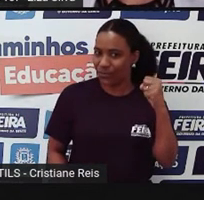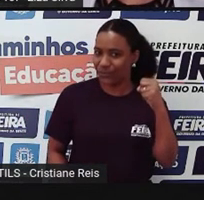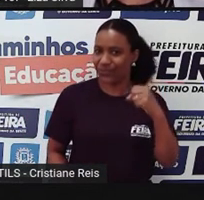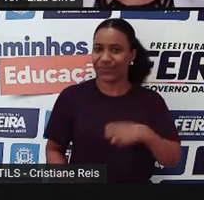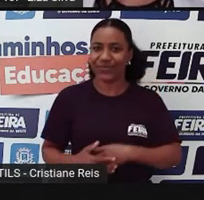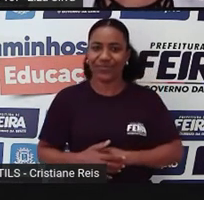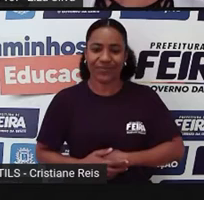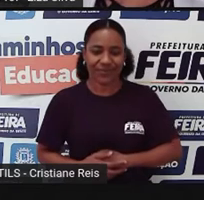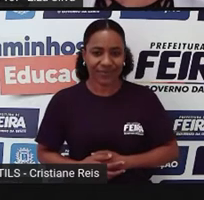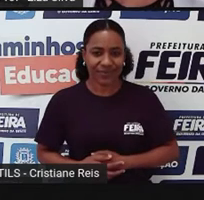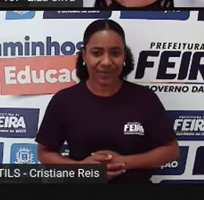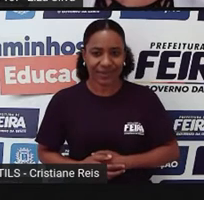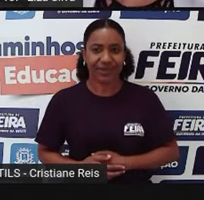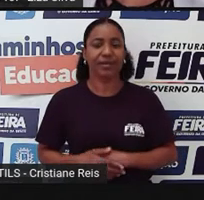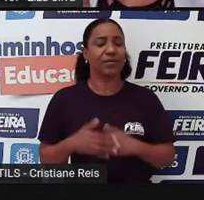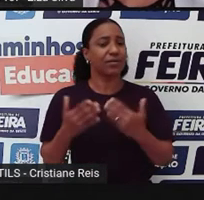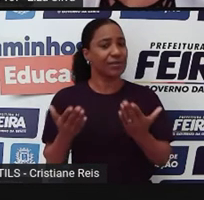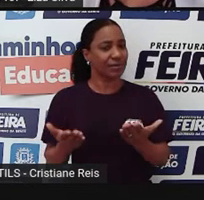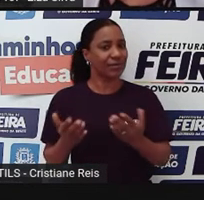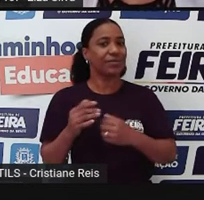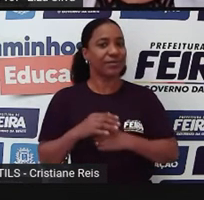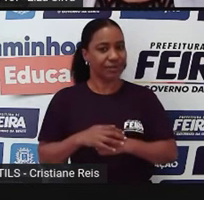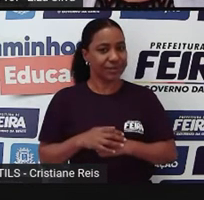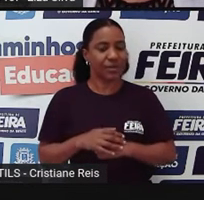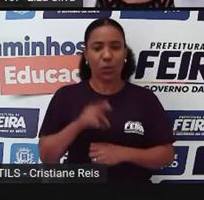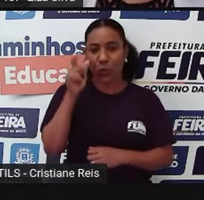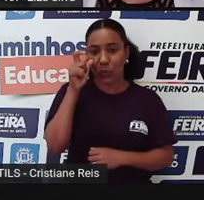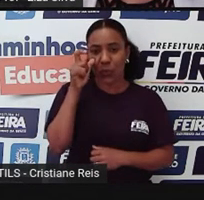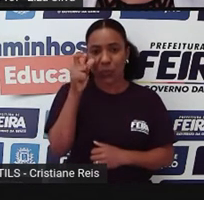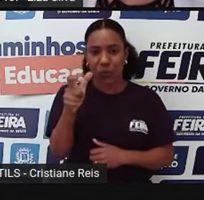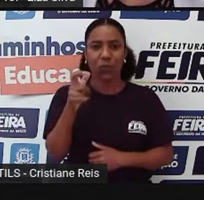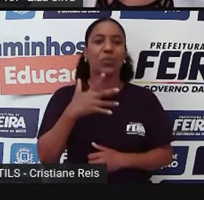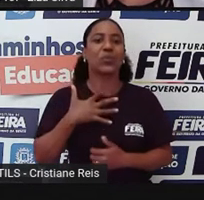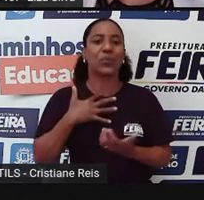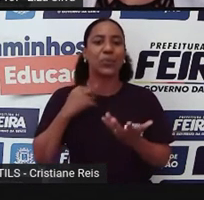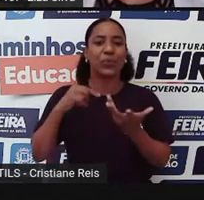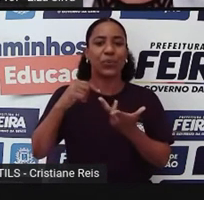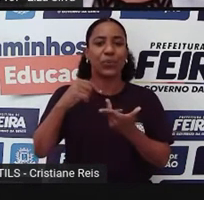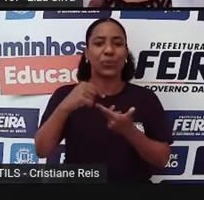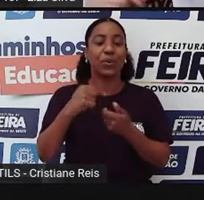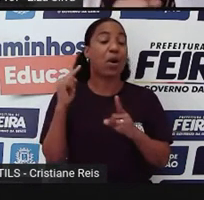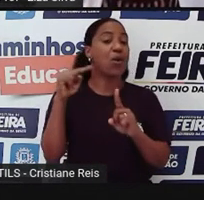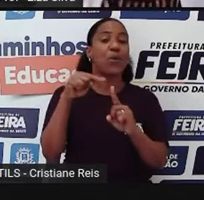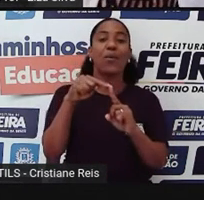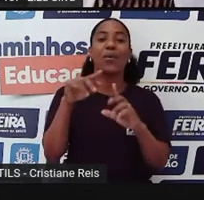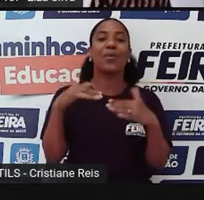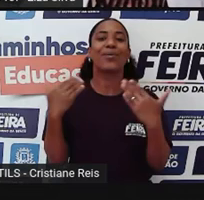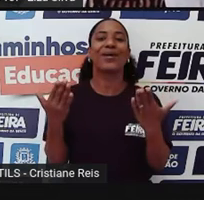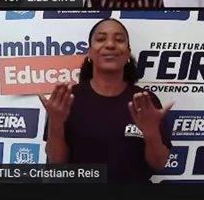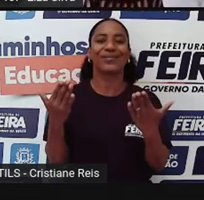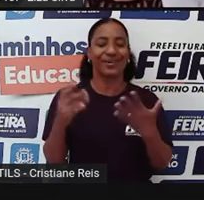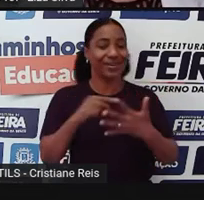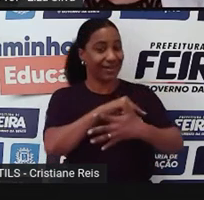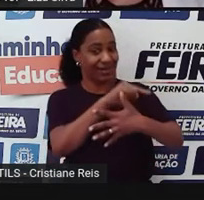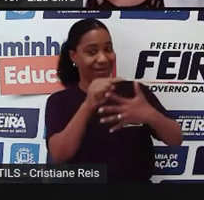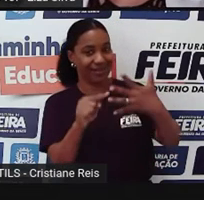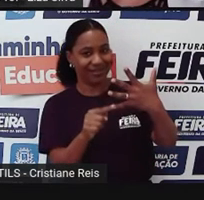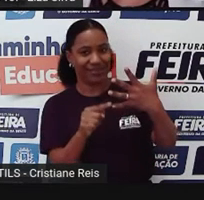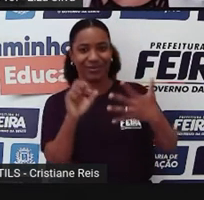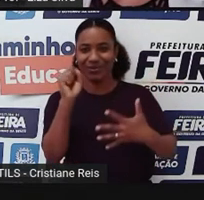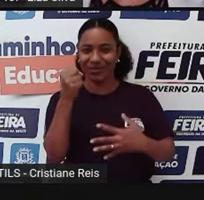of your interest Quais são os seus interesses Ok eu vou te dar um tempinho para você